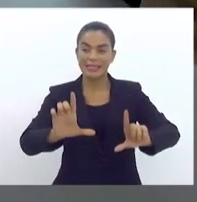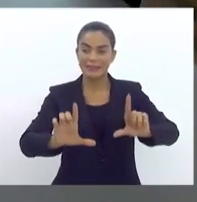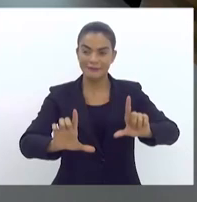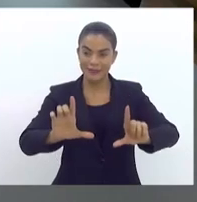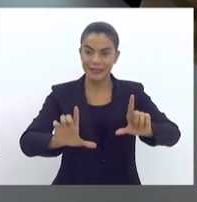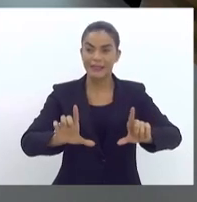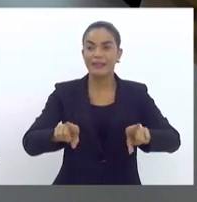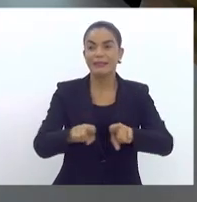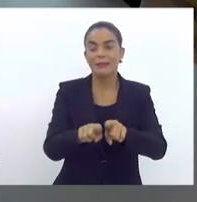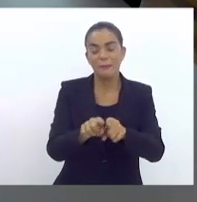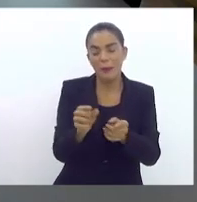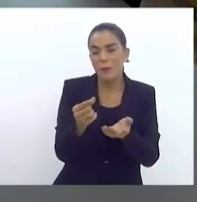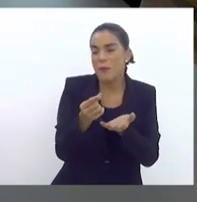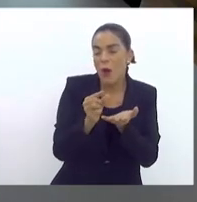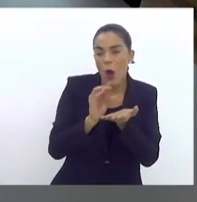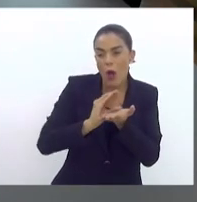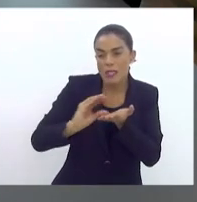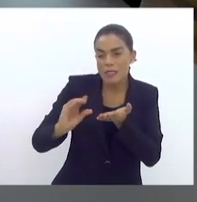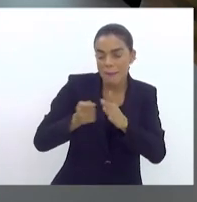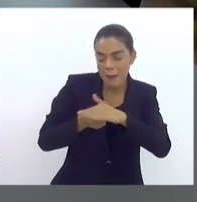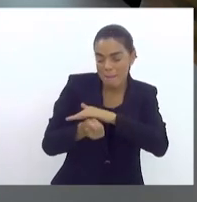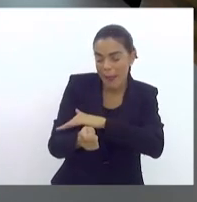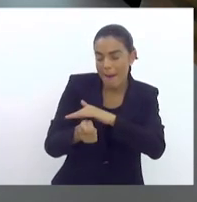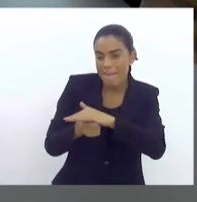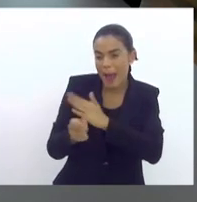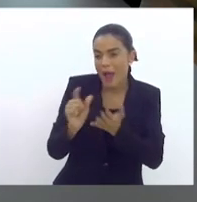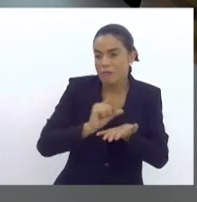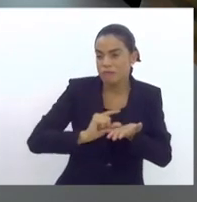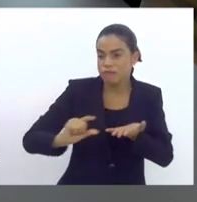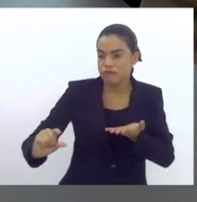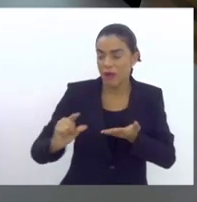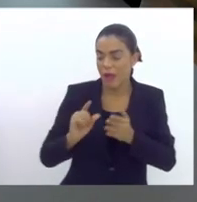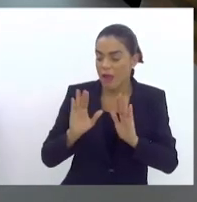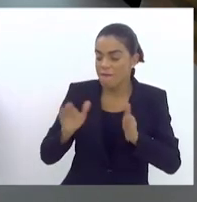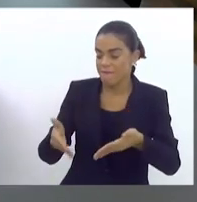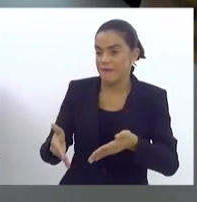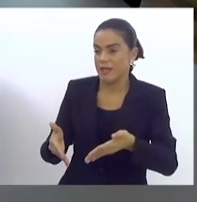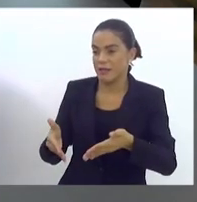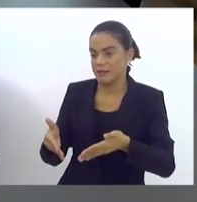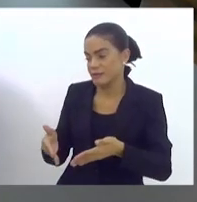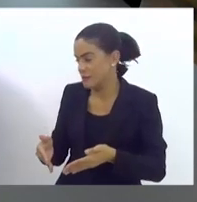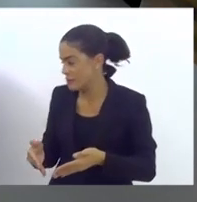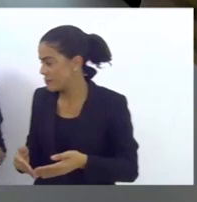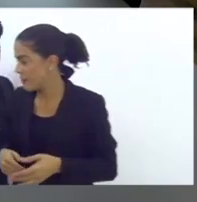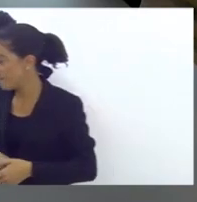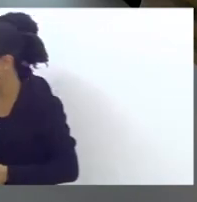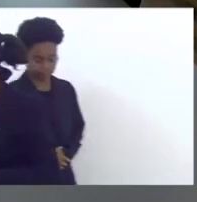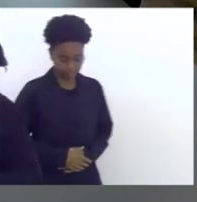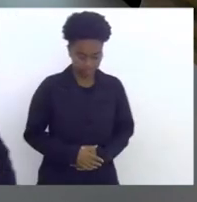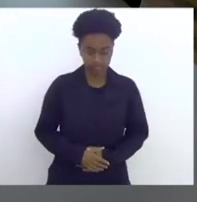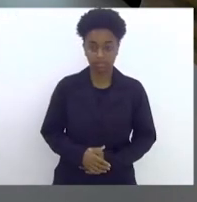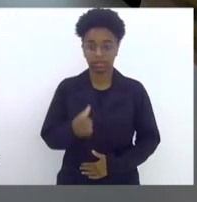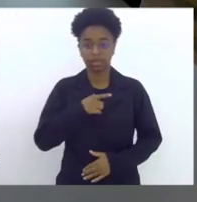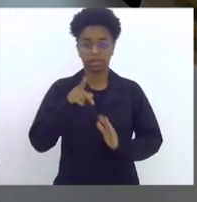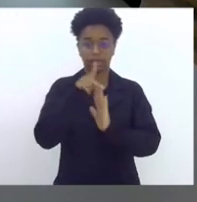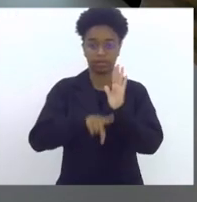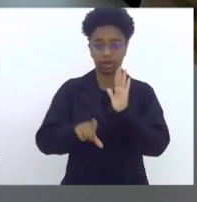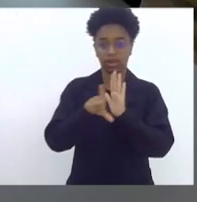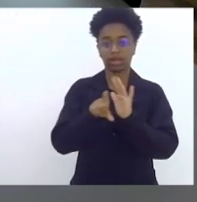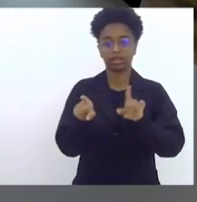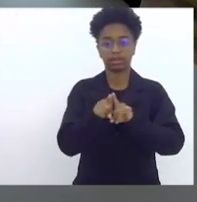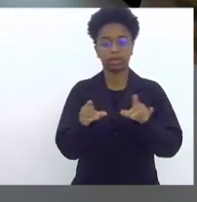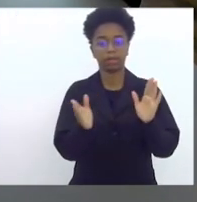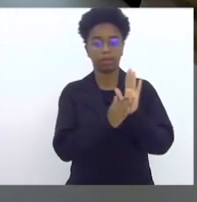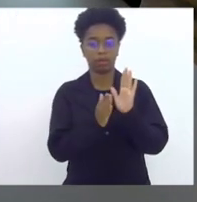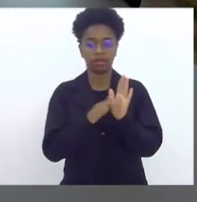uma parcela de uma linha do orçamento de Publicidade poder ser destinado realmente via projeto de lei proposta da CPI